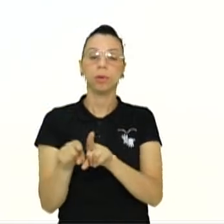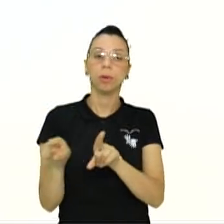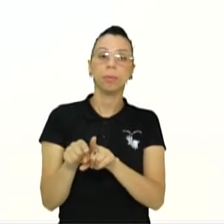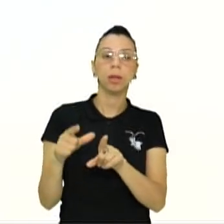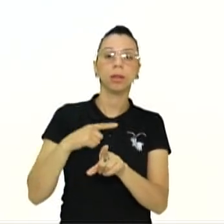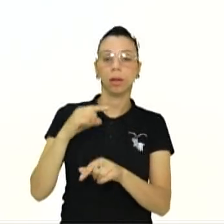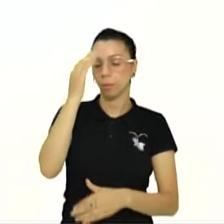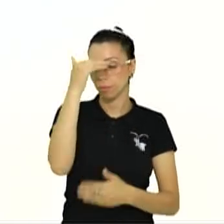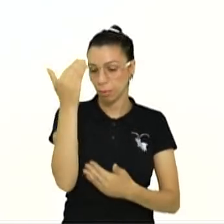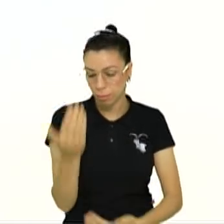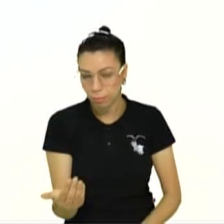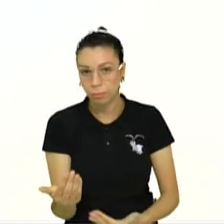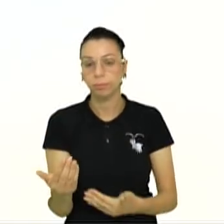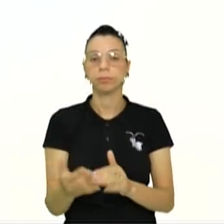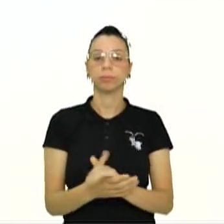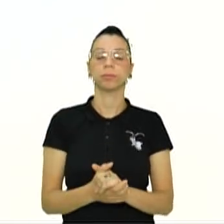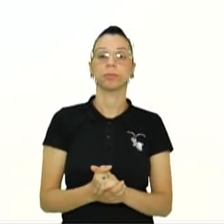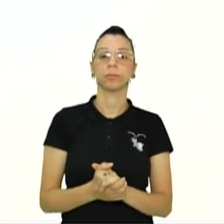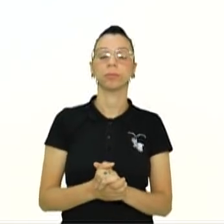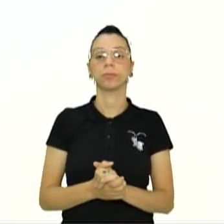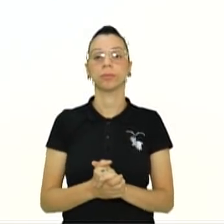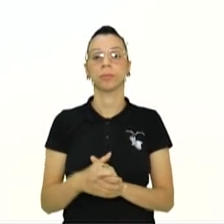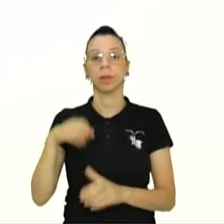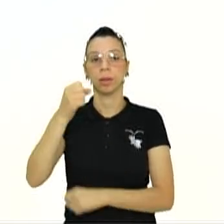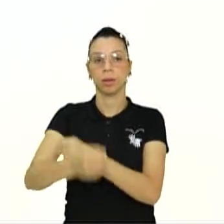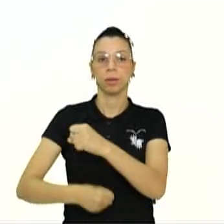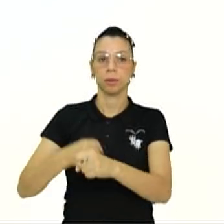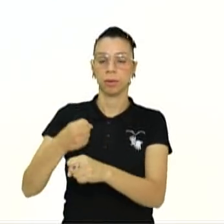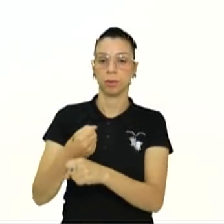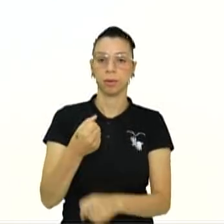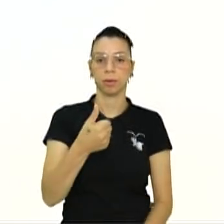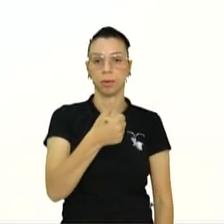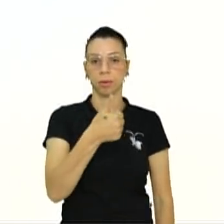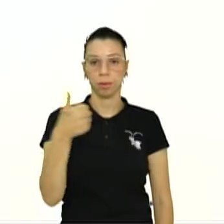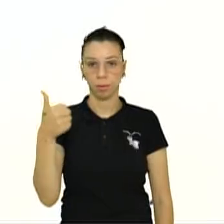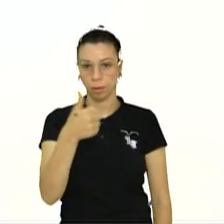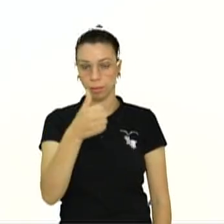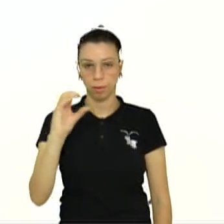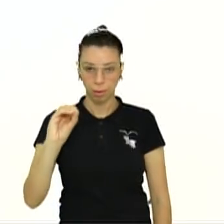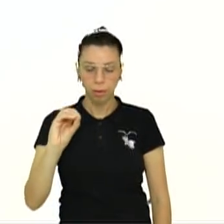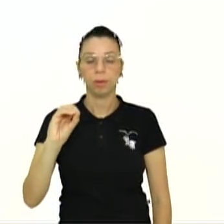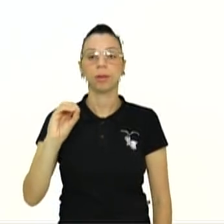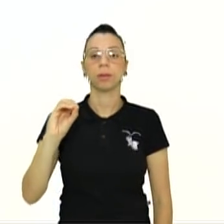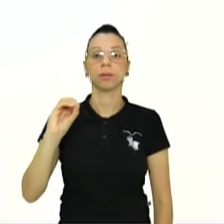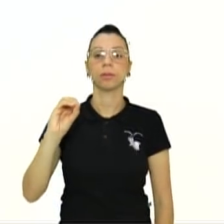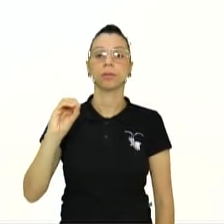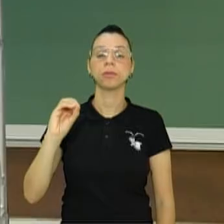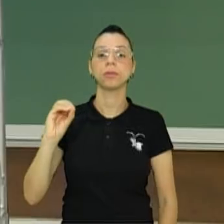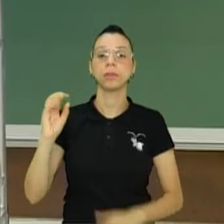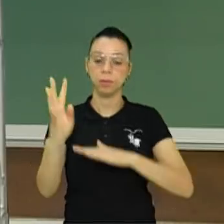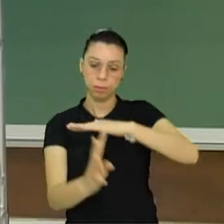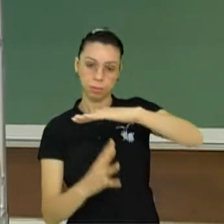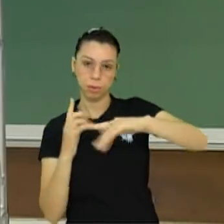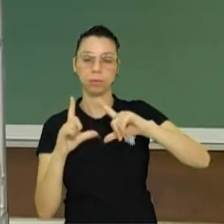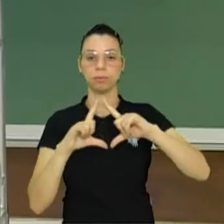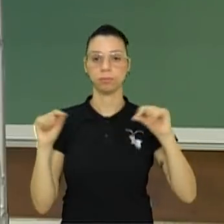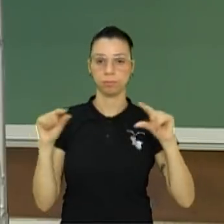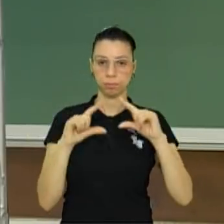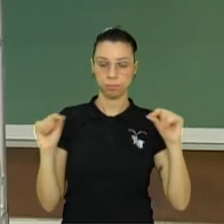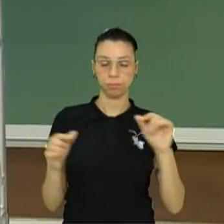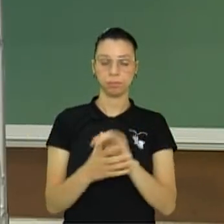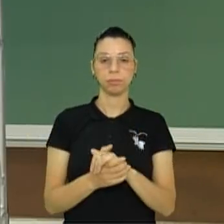uma homenagem aos 110 anos de imigração japonesa. Vocês podem observar